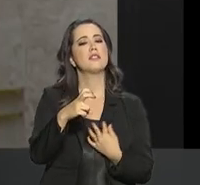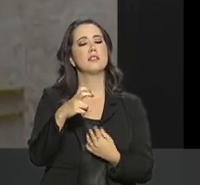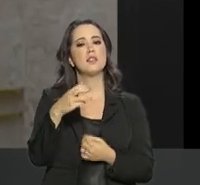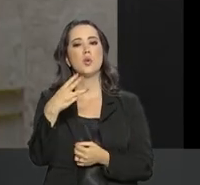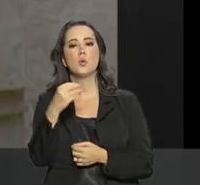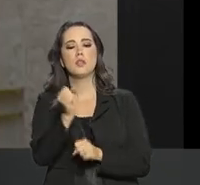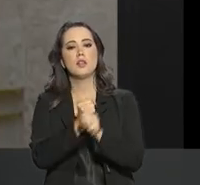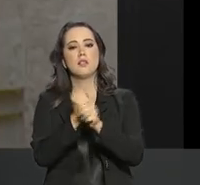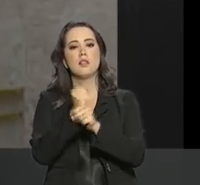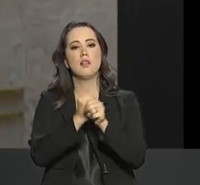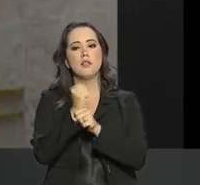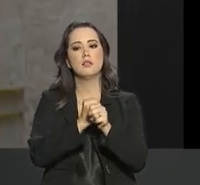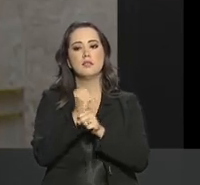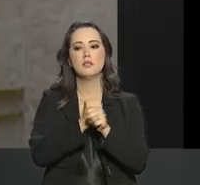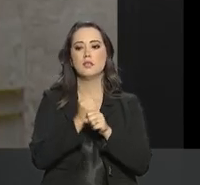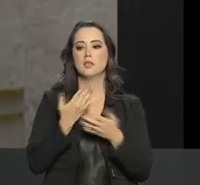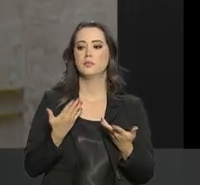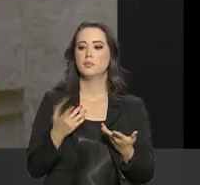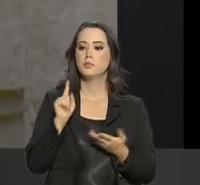anos,